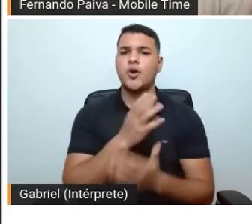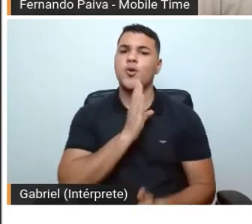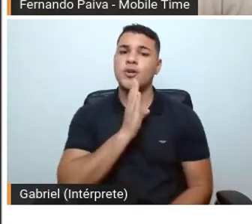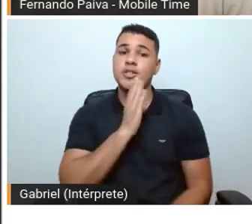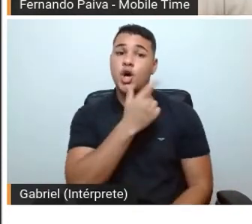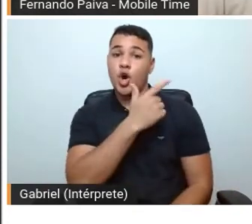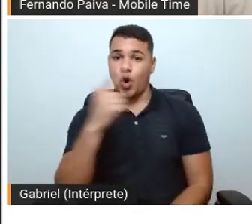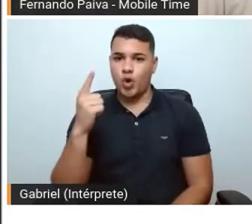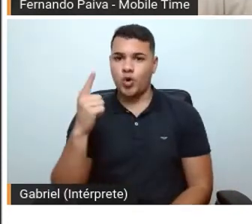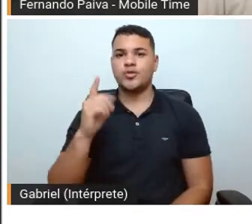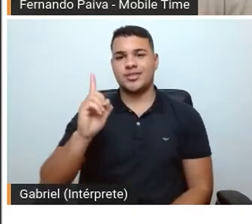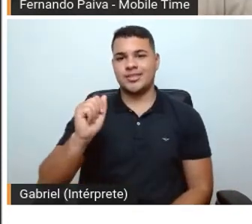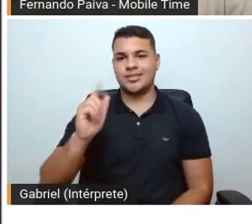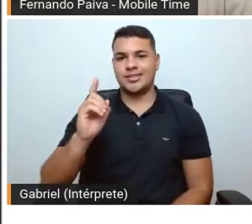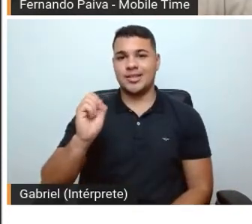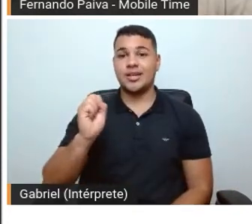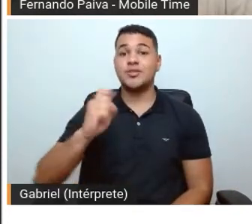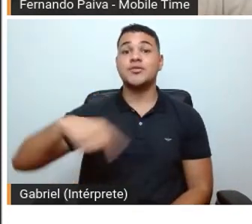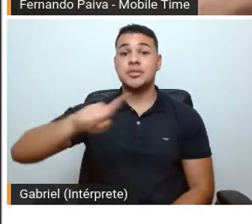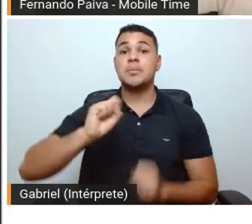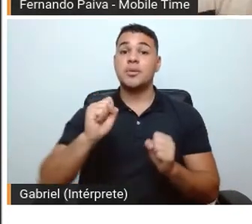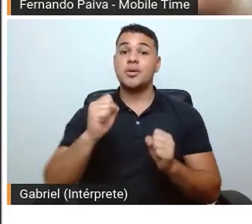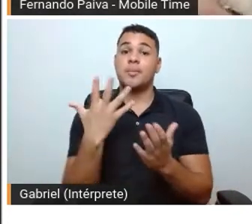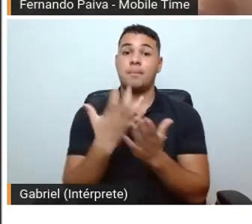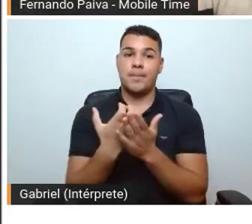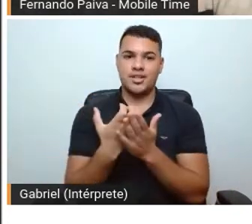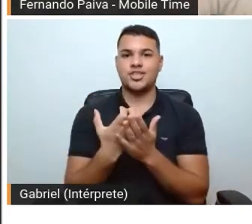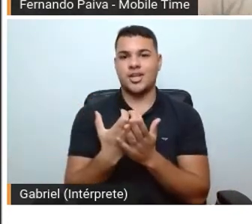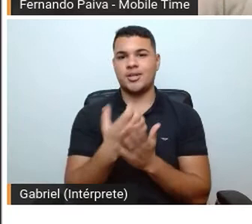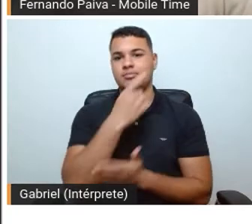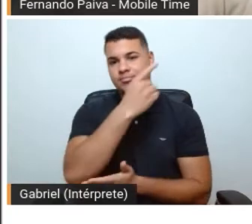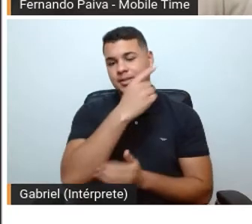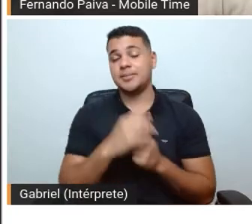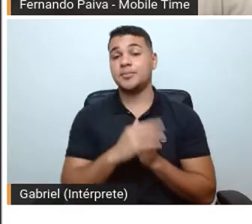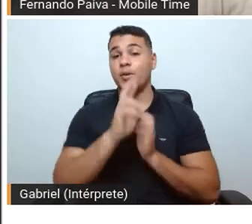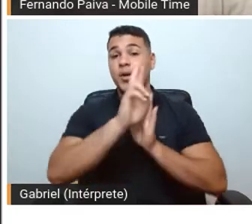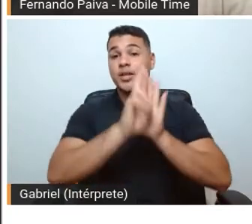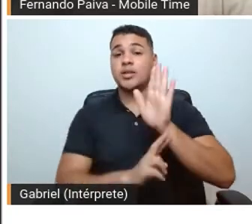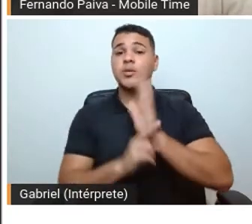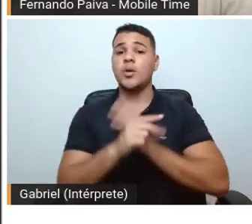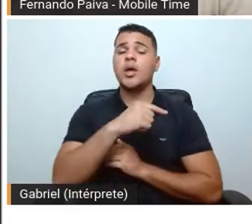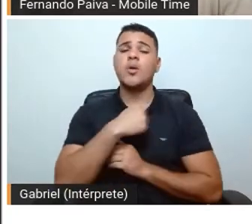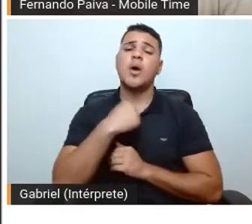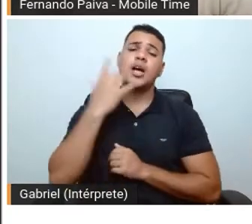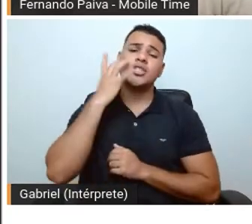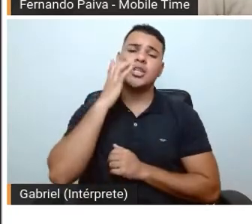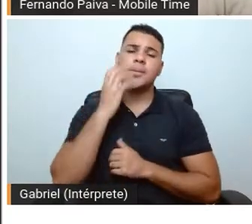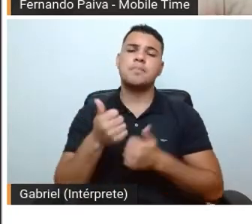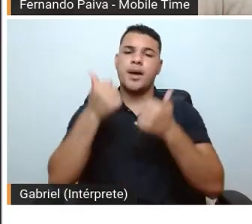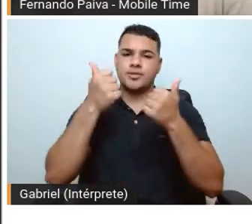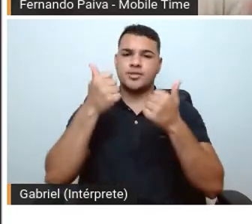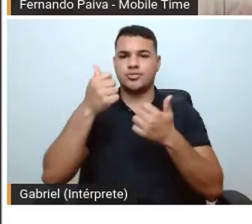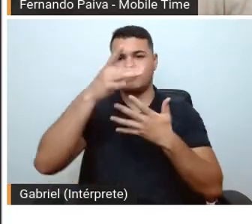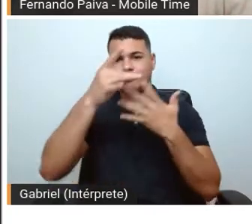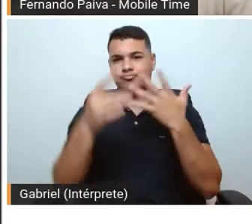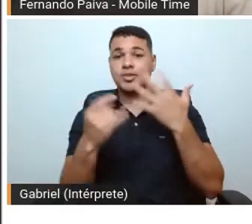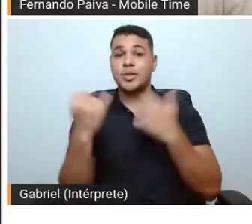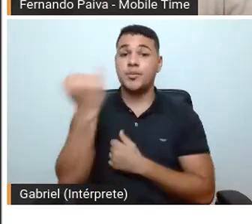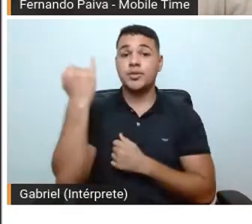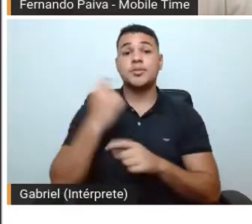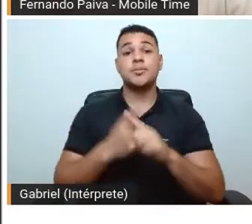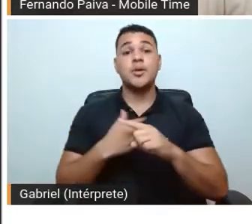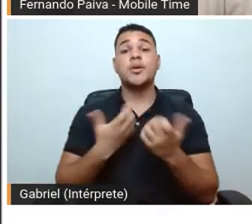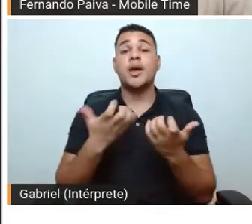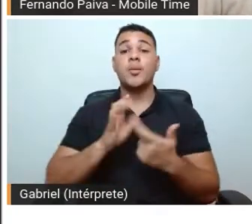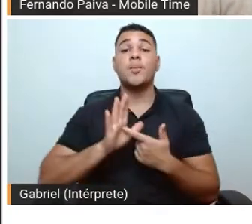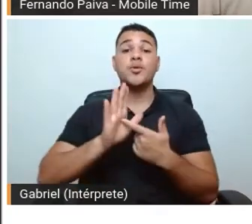dados Baixa lá relatório está aqui só algumas alguns pontos que eu tava mais legais para dar tempo de falar também do mapa do ecossistema